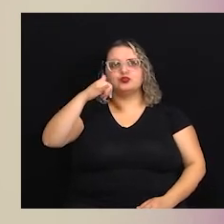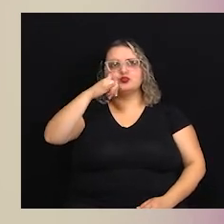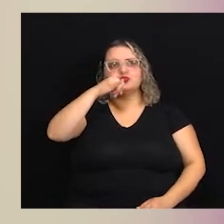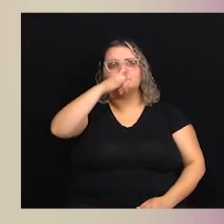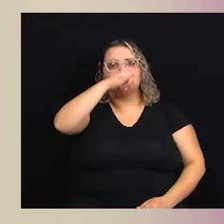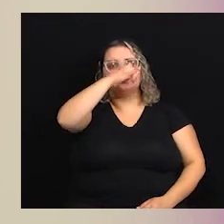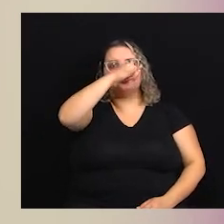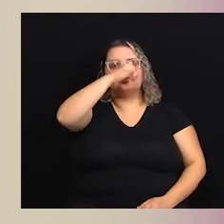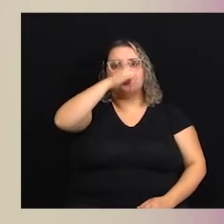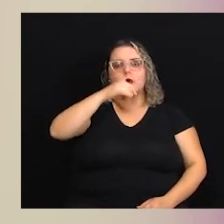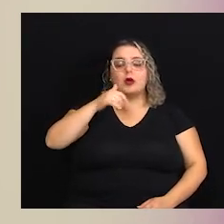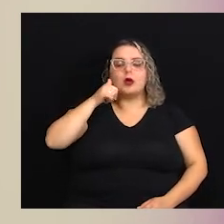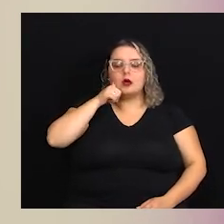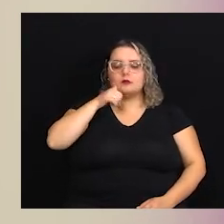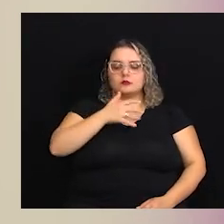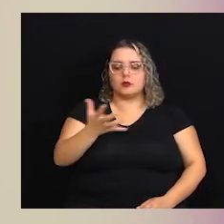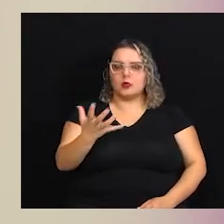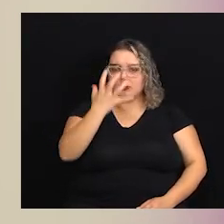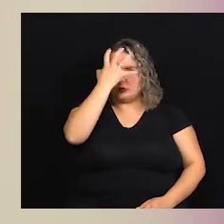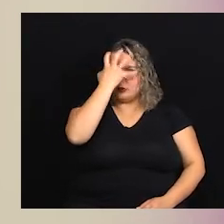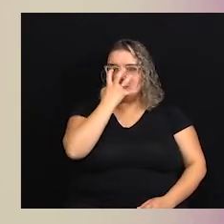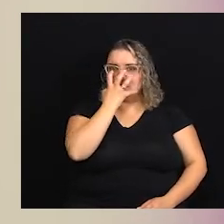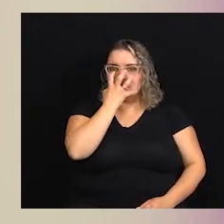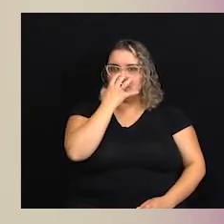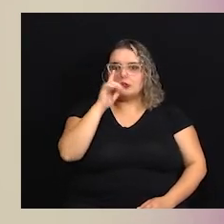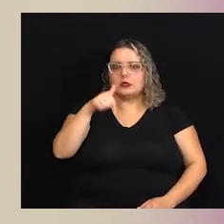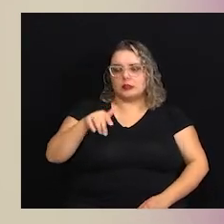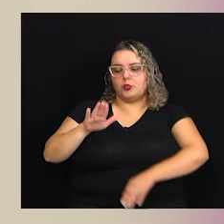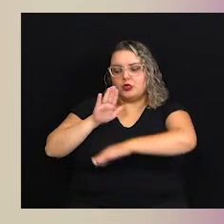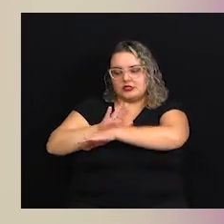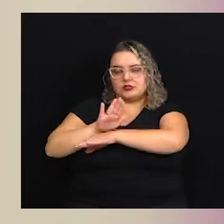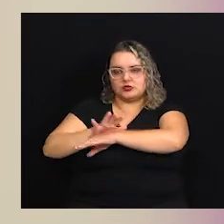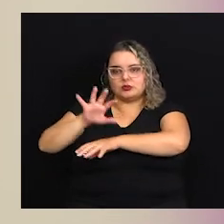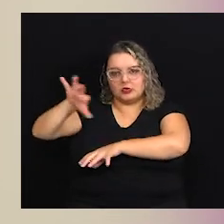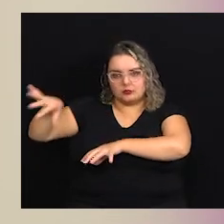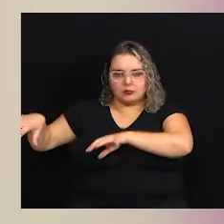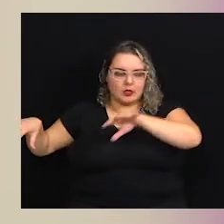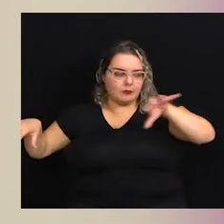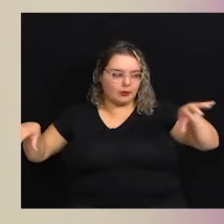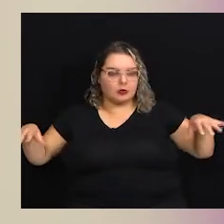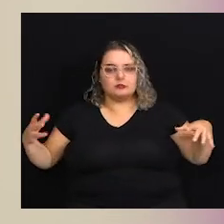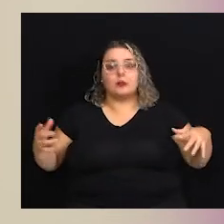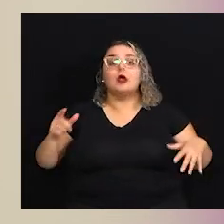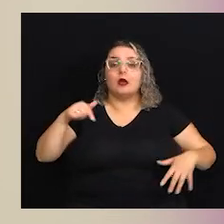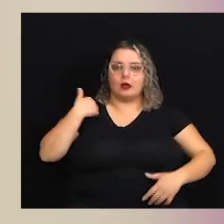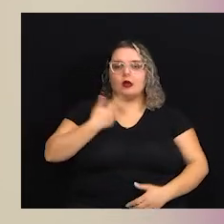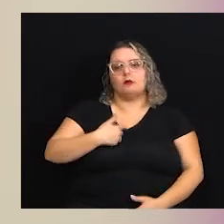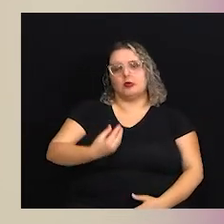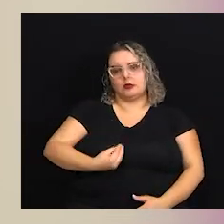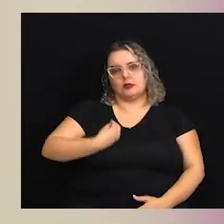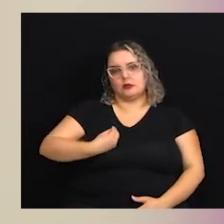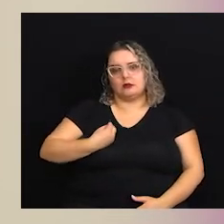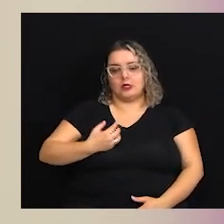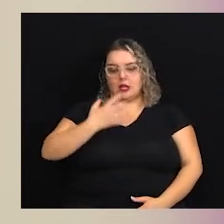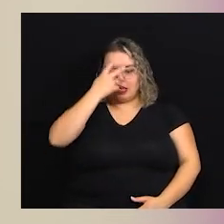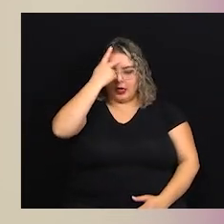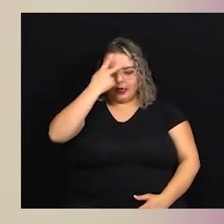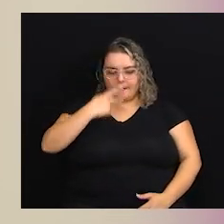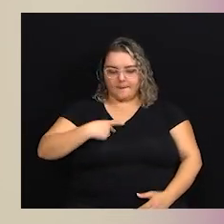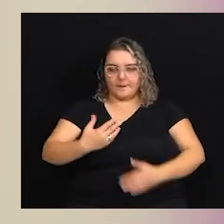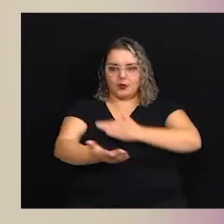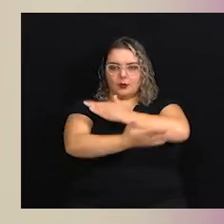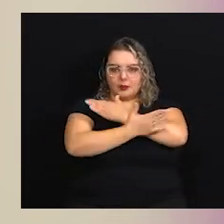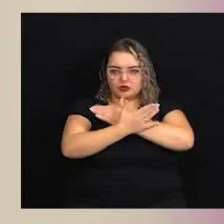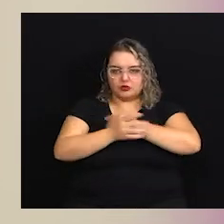avião, a comissária fala para pôr oxigênio na gente, não, e depois em quem está ao nosso lado. Isso vale para a nossa vida. Se